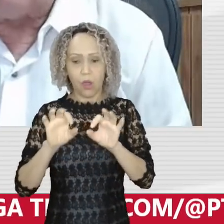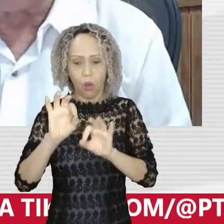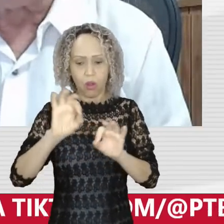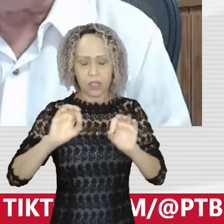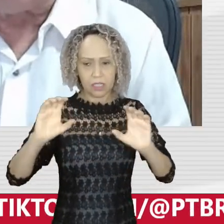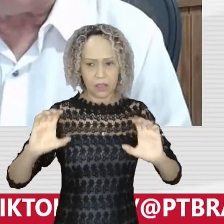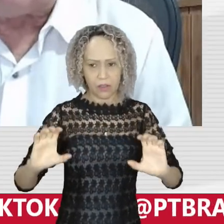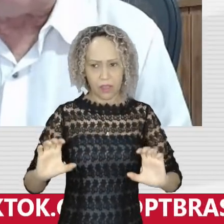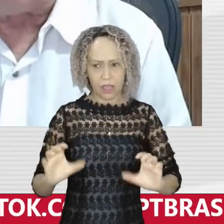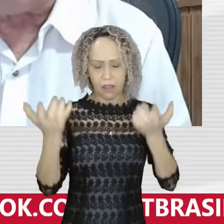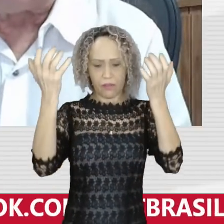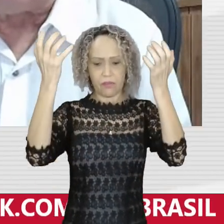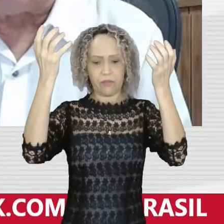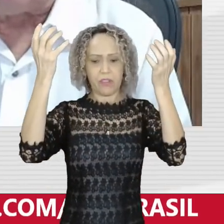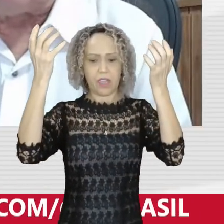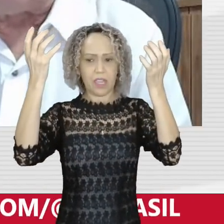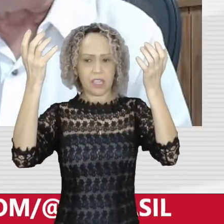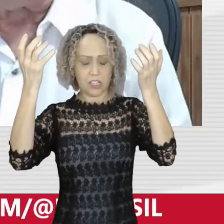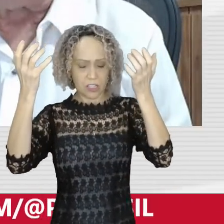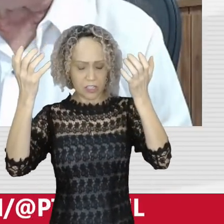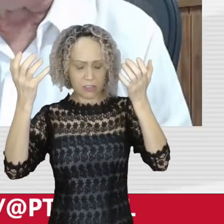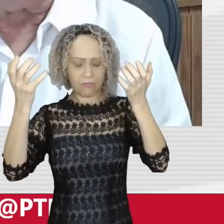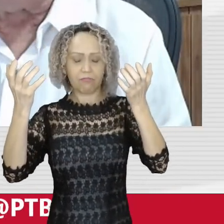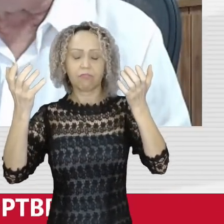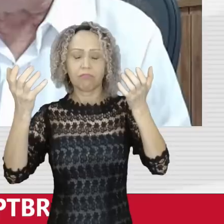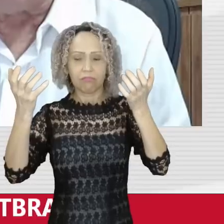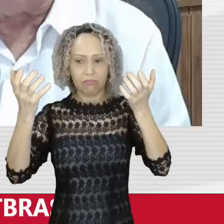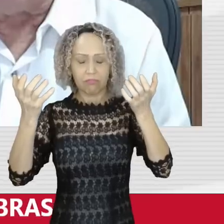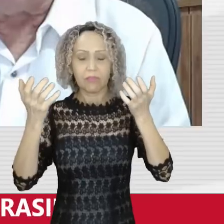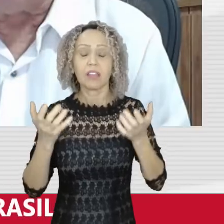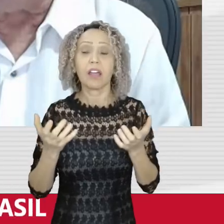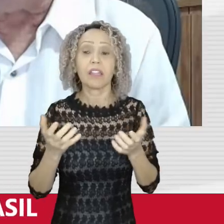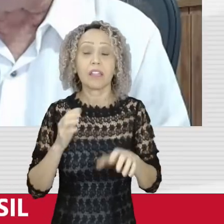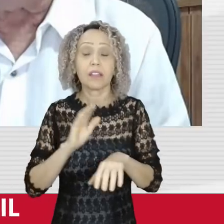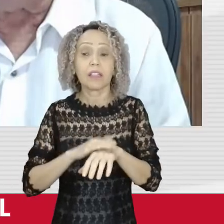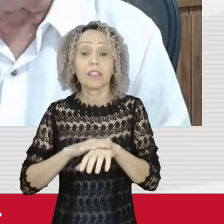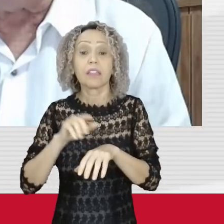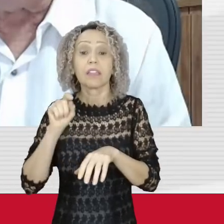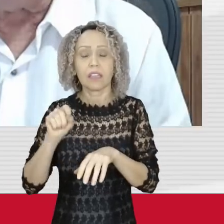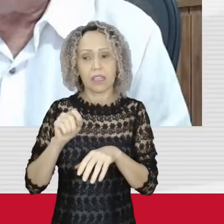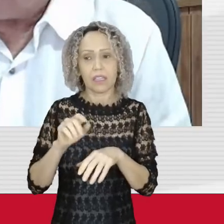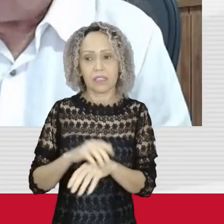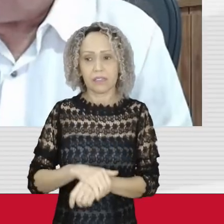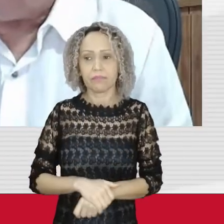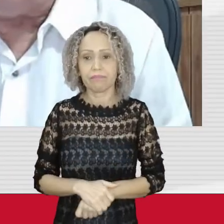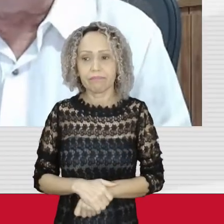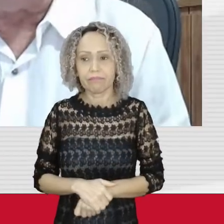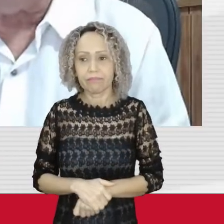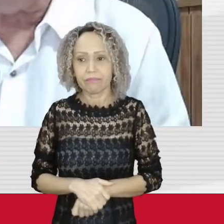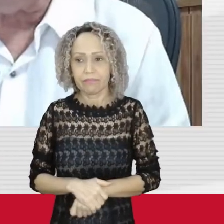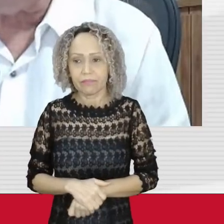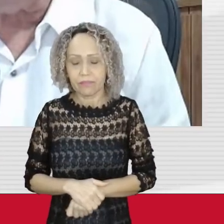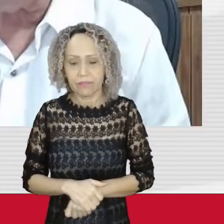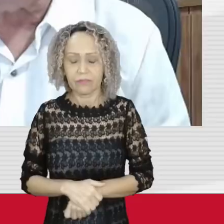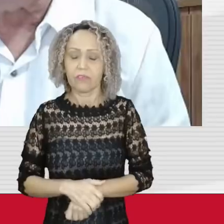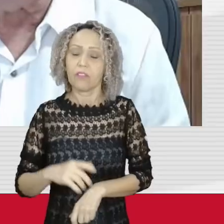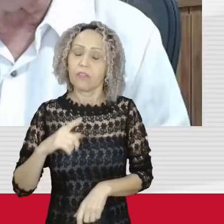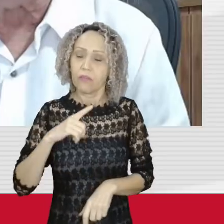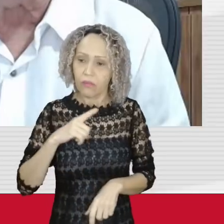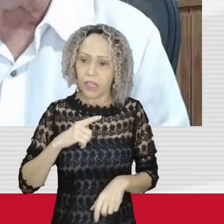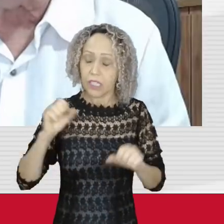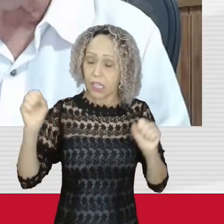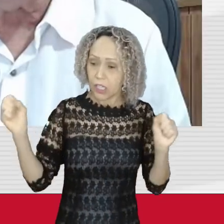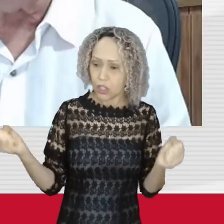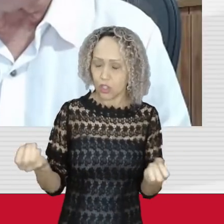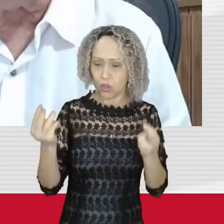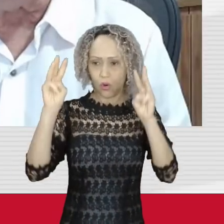esplanada, como tradicionalmente acontece, exatamente para preservar ali aquele espaço, mas vai ter um show. Esse show,